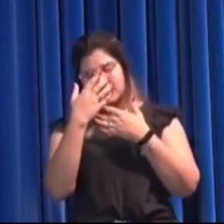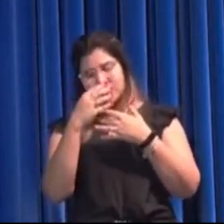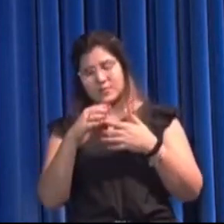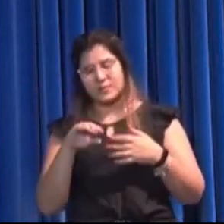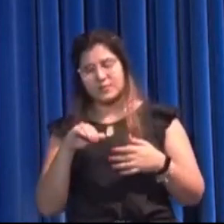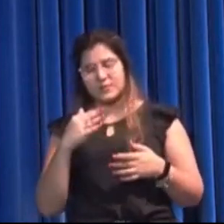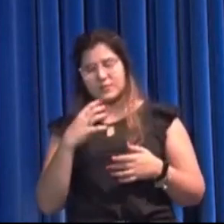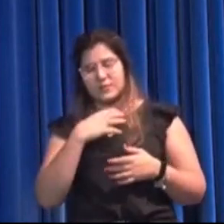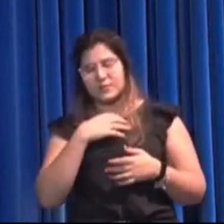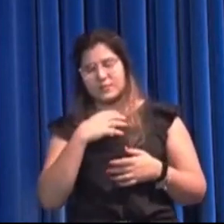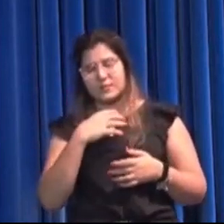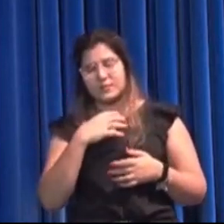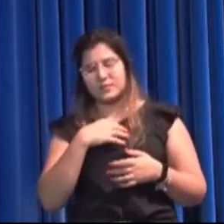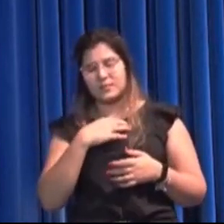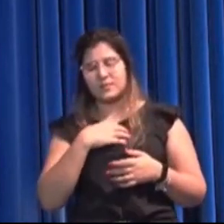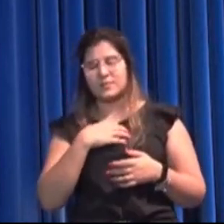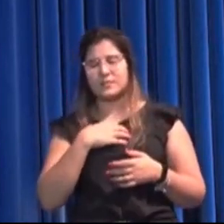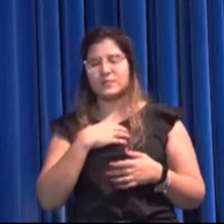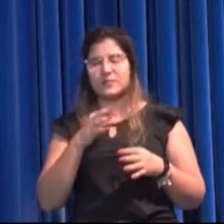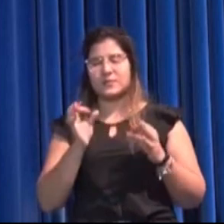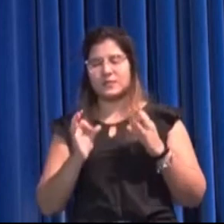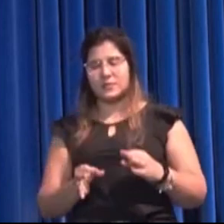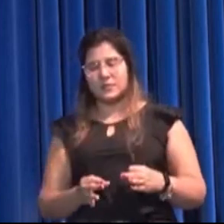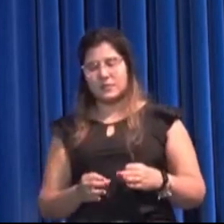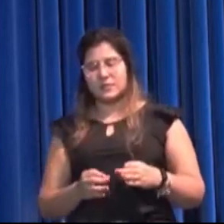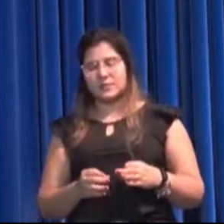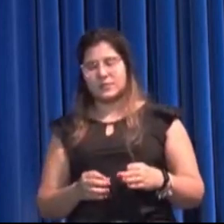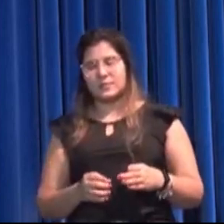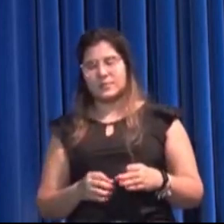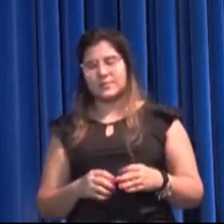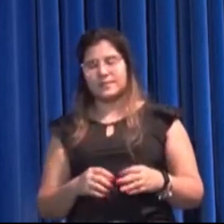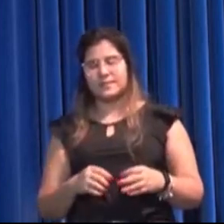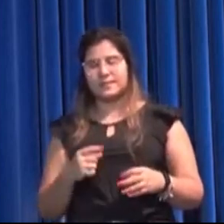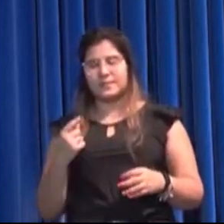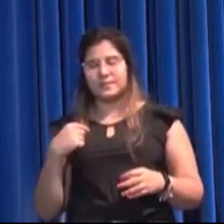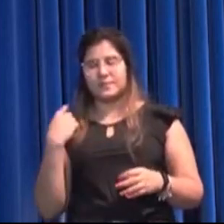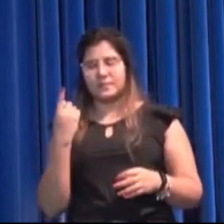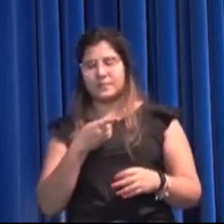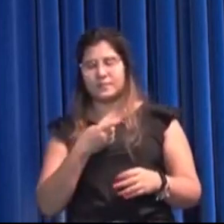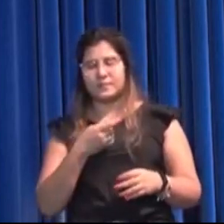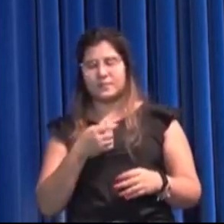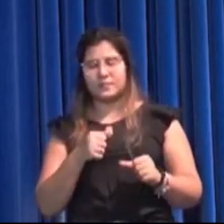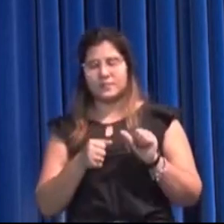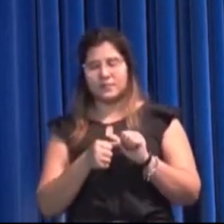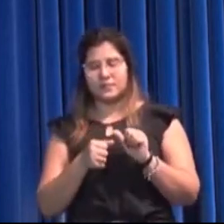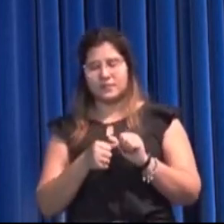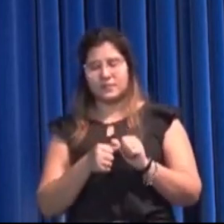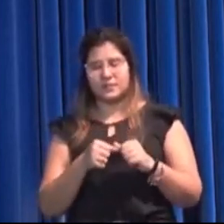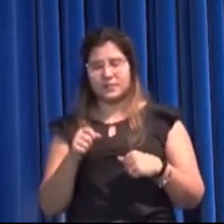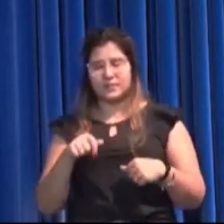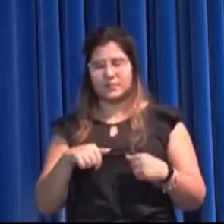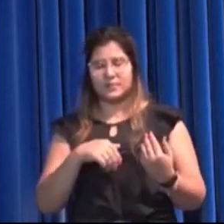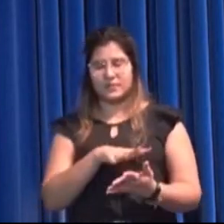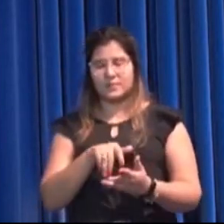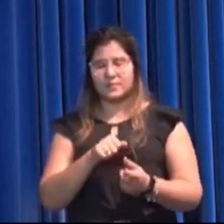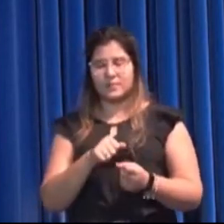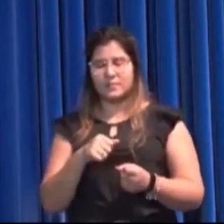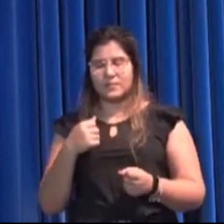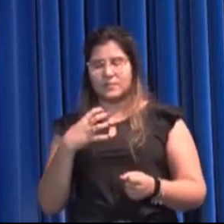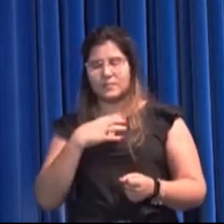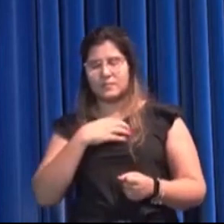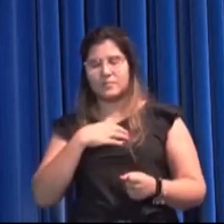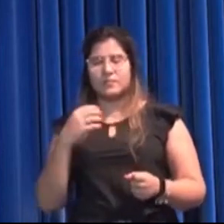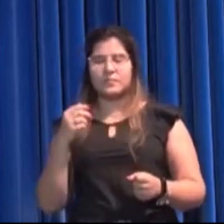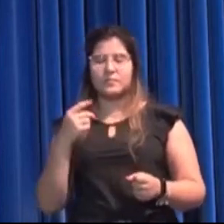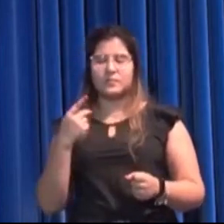forma correta que nós devemos agir e reagir neste mundo? Qual é a forma que a tua